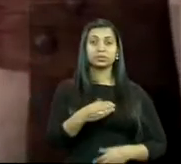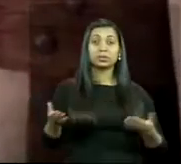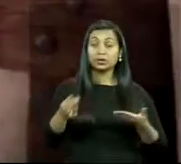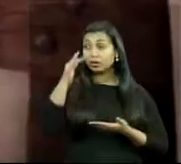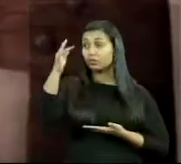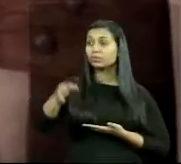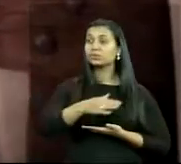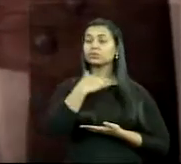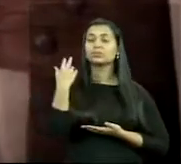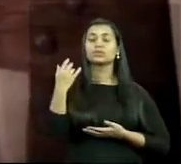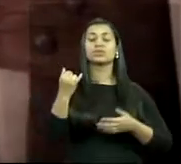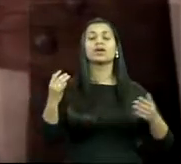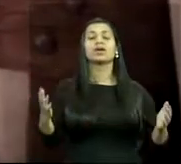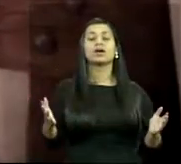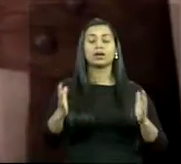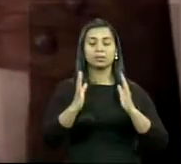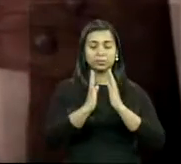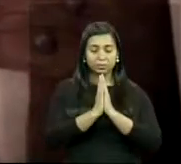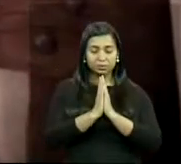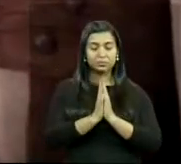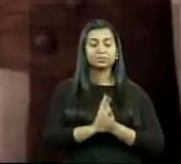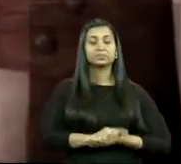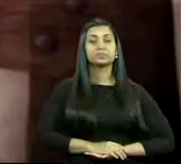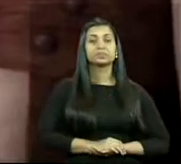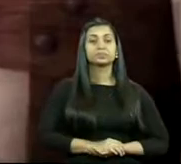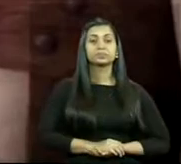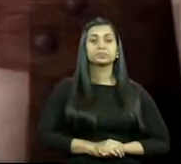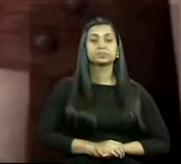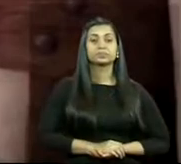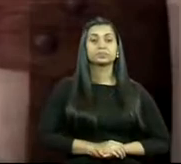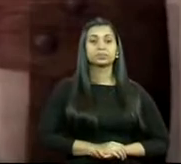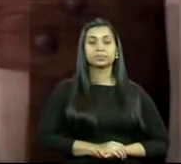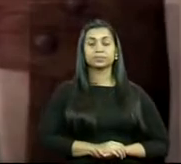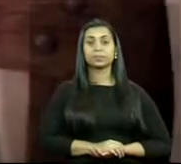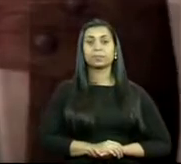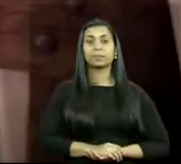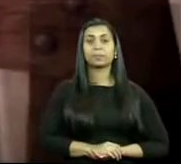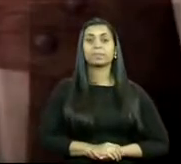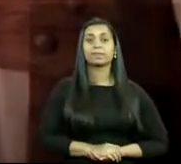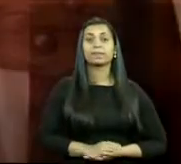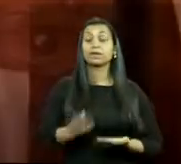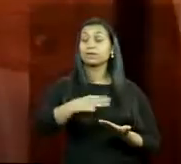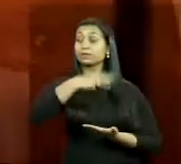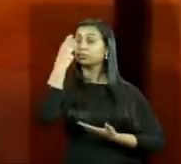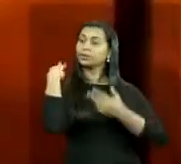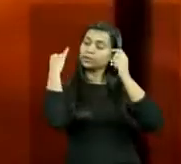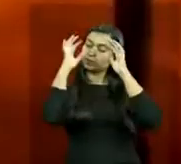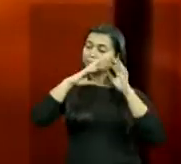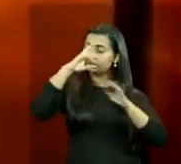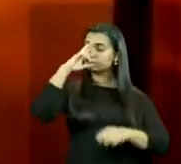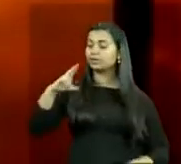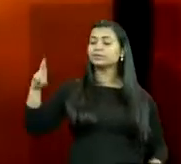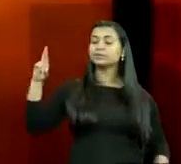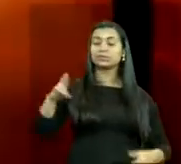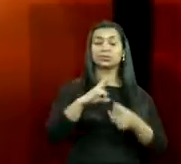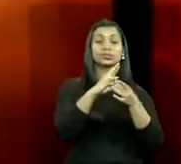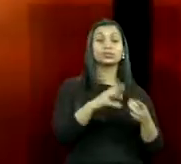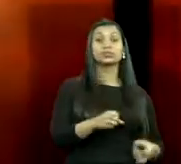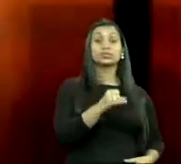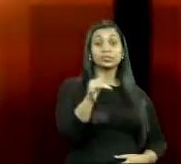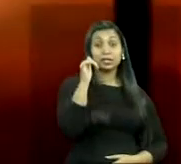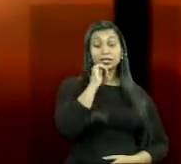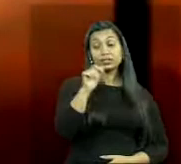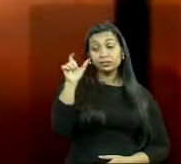por nós, pecadores, agora e na hora da nossa morte. Amém. Ave Maria, cheia de graça, o Senhor